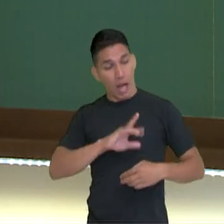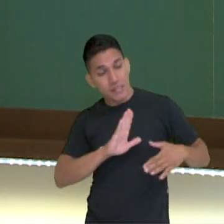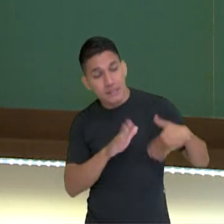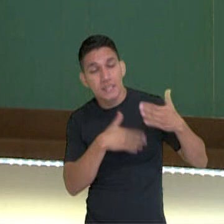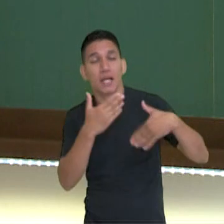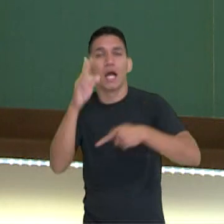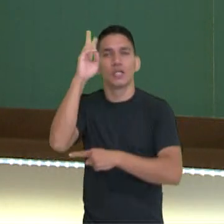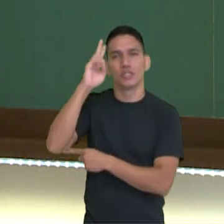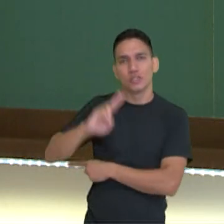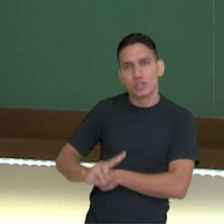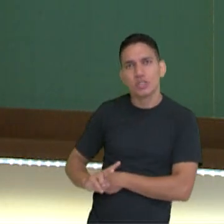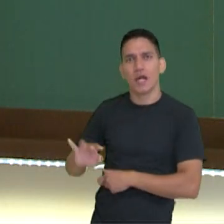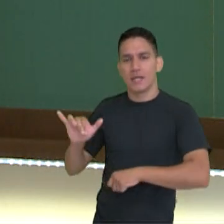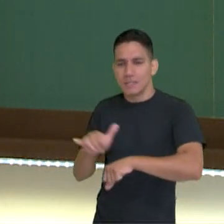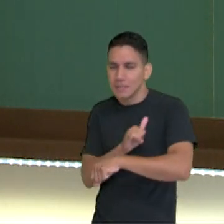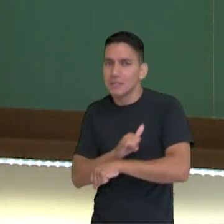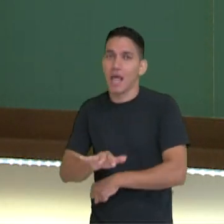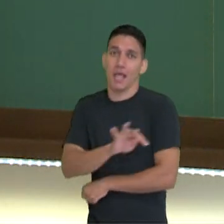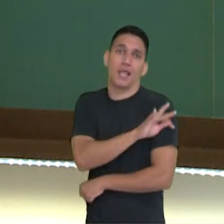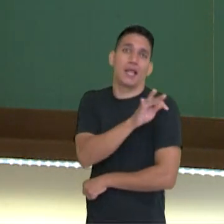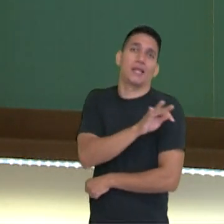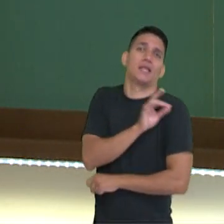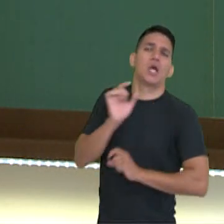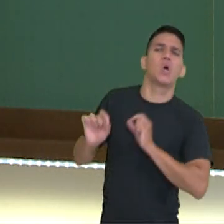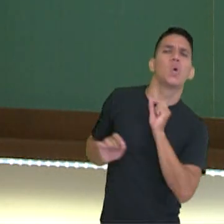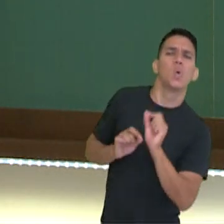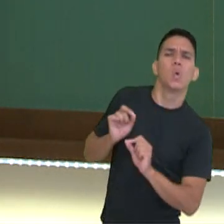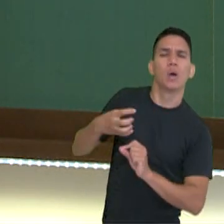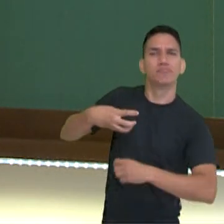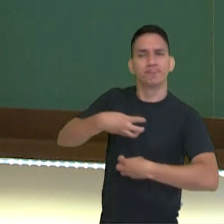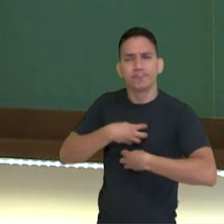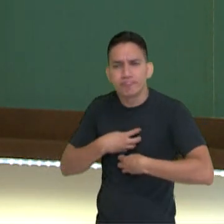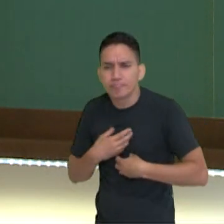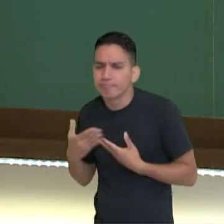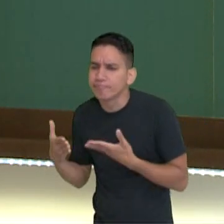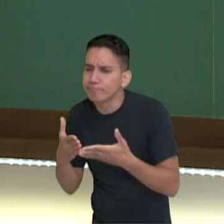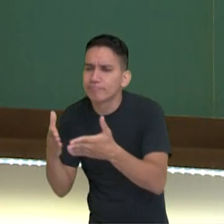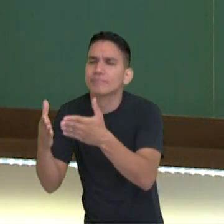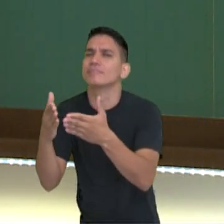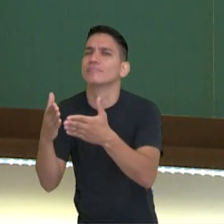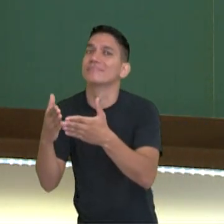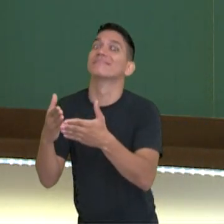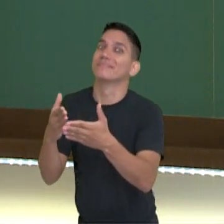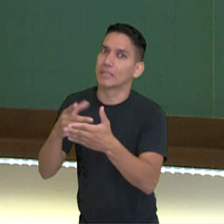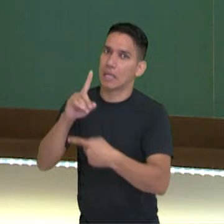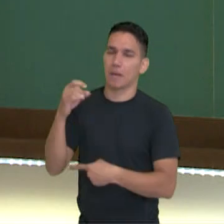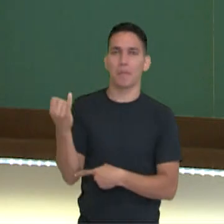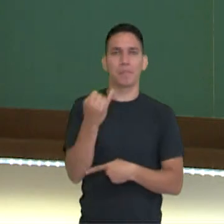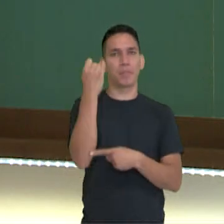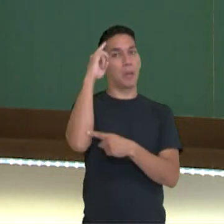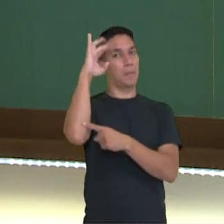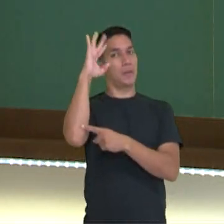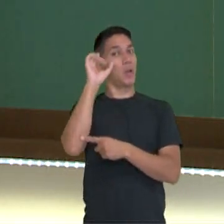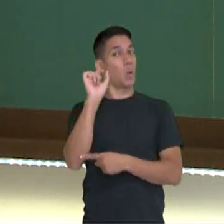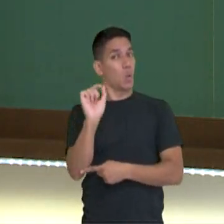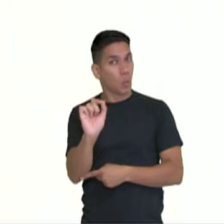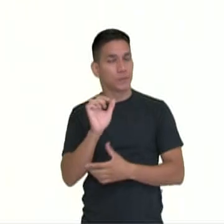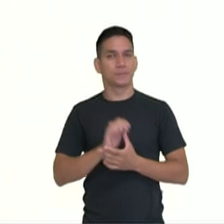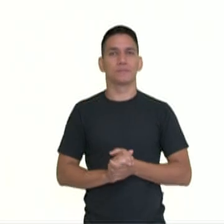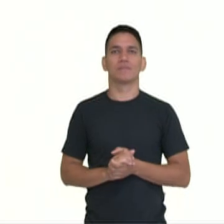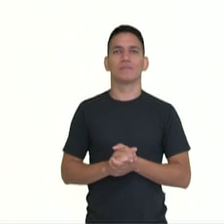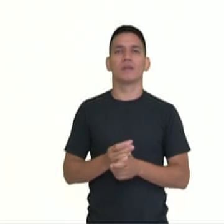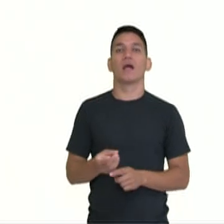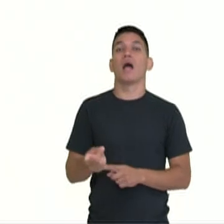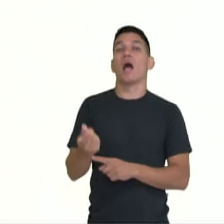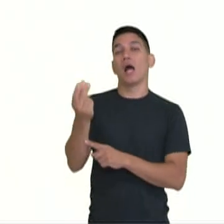história mecanismos, maneiras para esse deslocamento? É bem importante pensar que houve